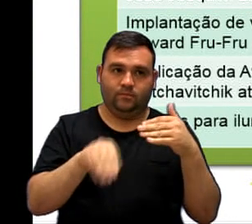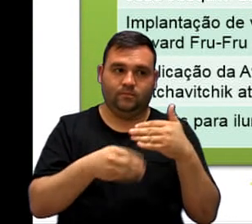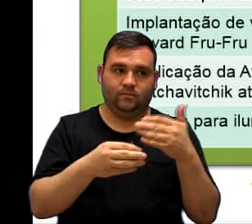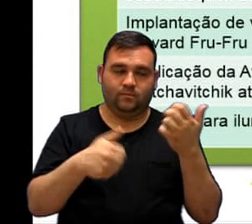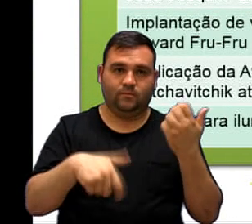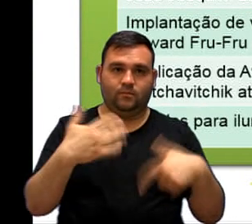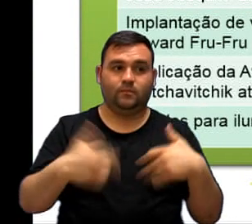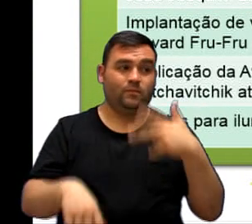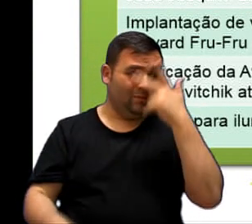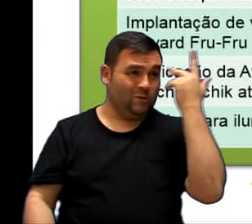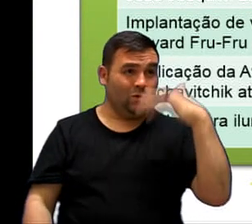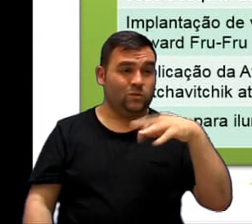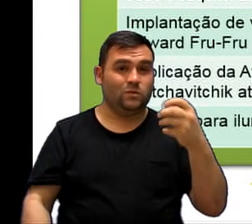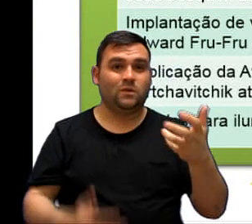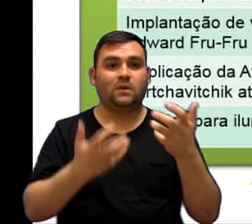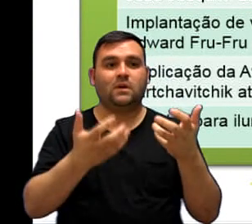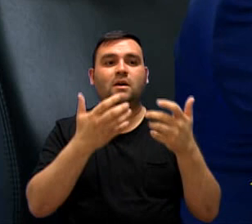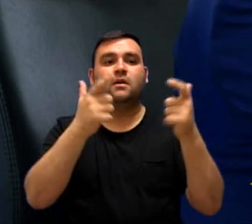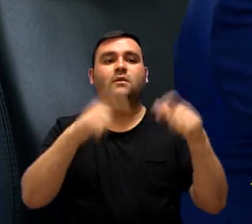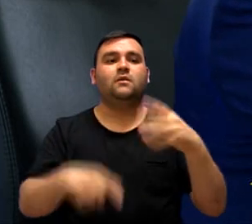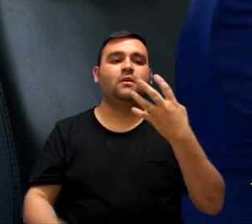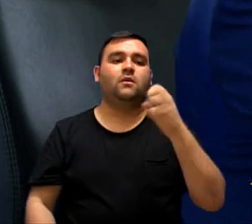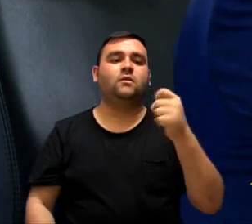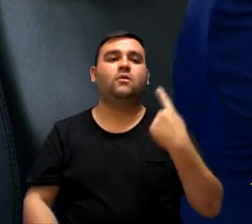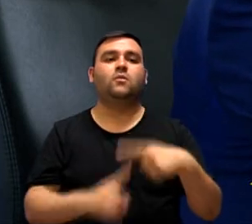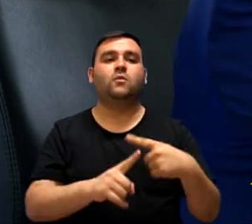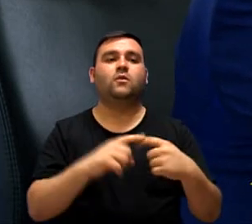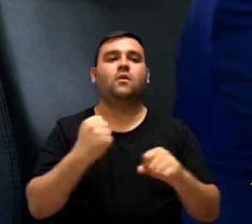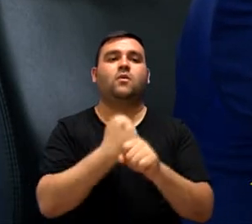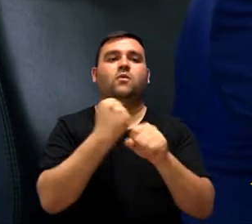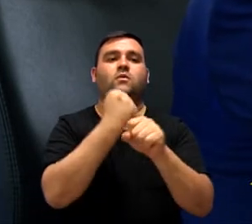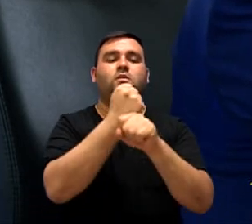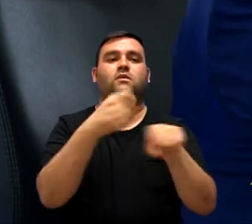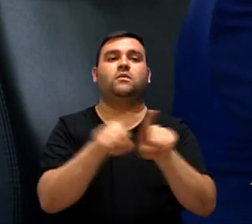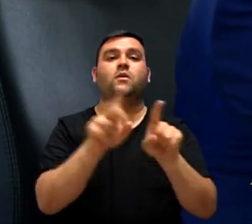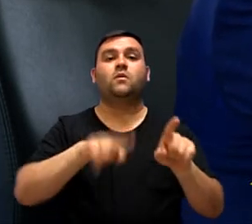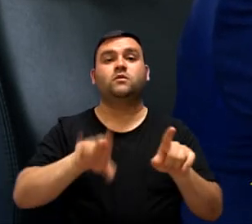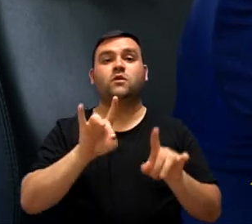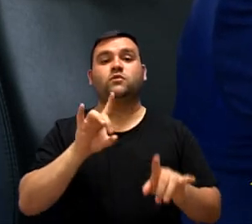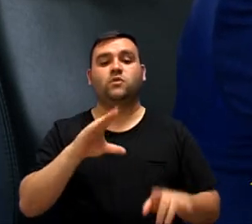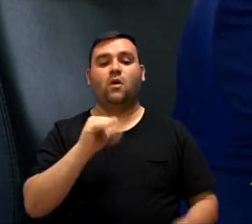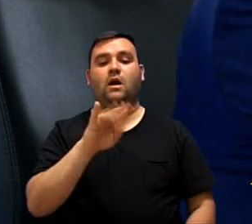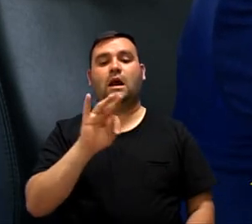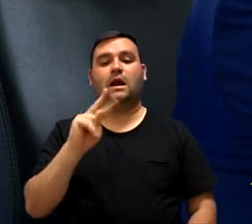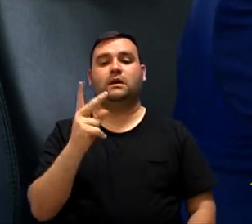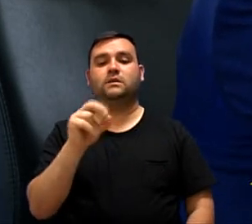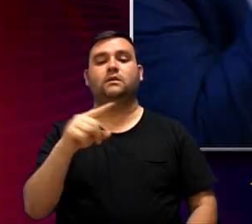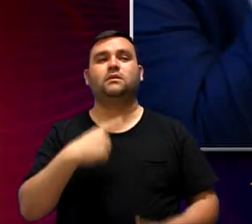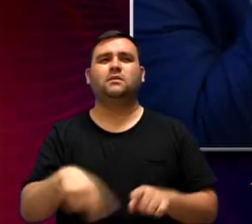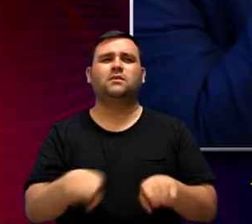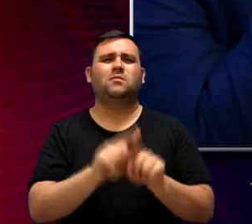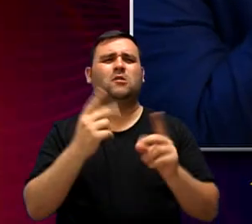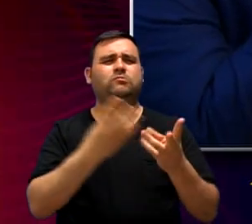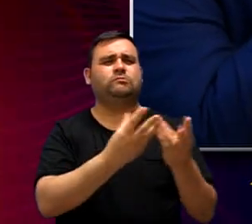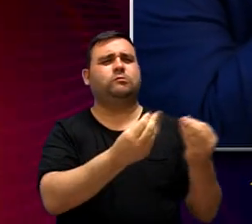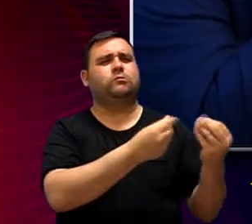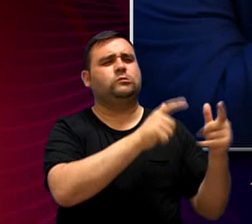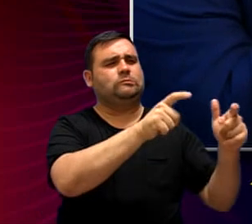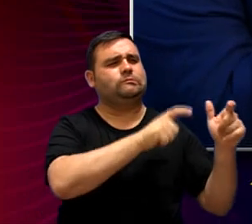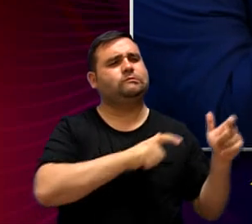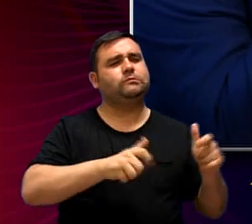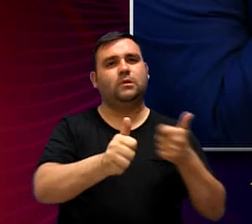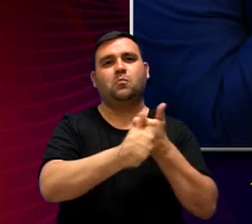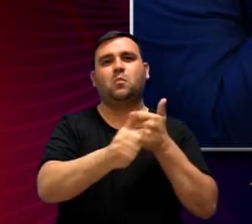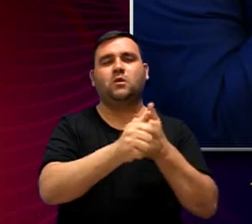Interessa muito a população da Aparecidinha. É, até porque essa obra, porque inclusive... Só usa Castelinho até hoje e fizeram um monte de bairro